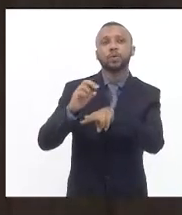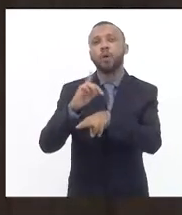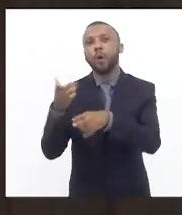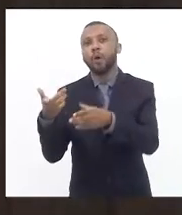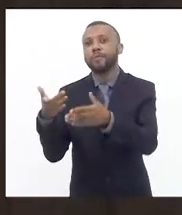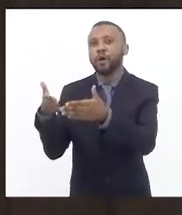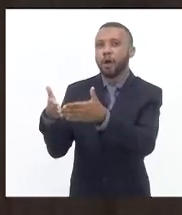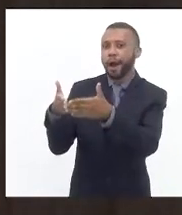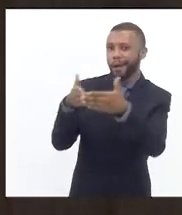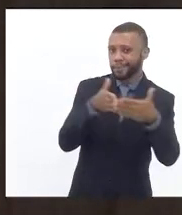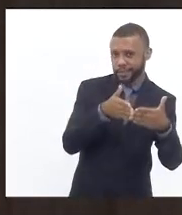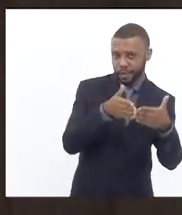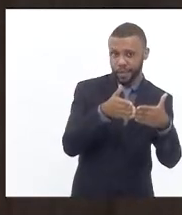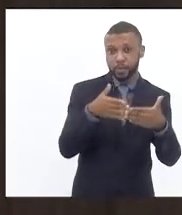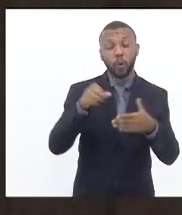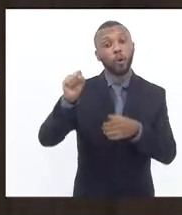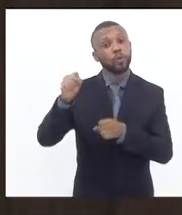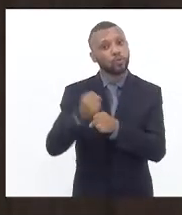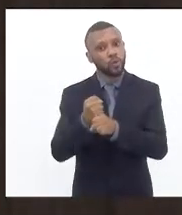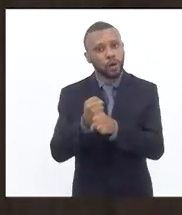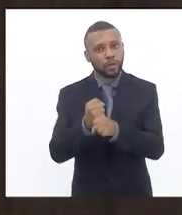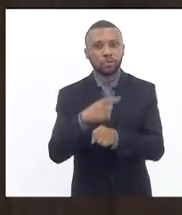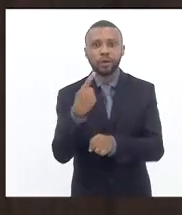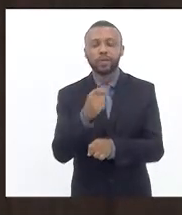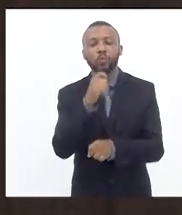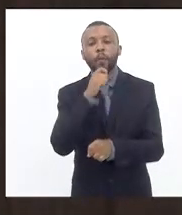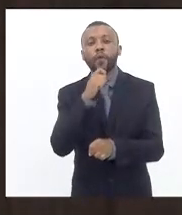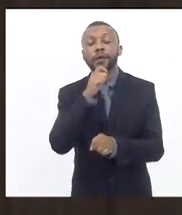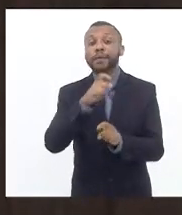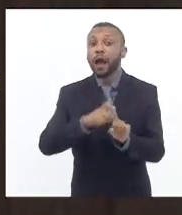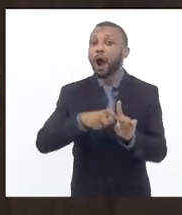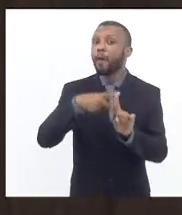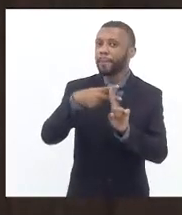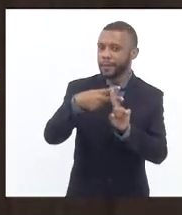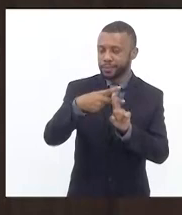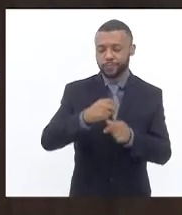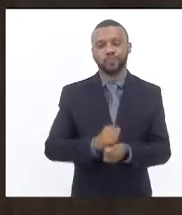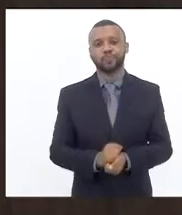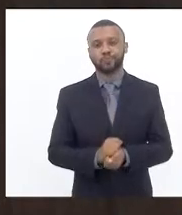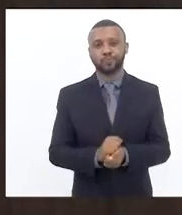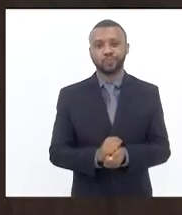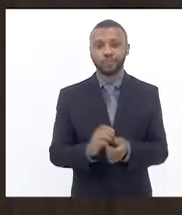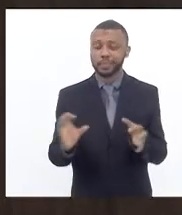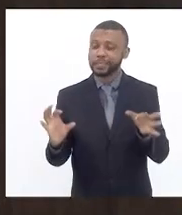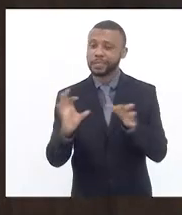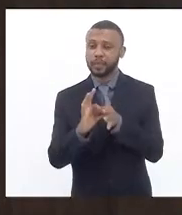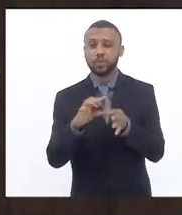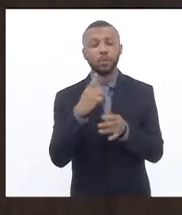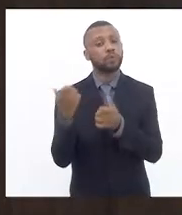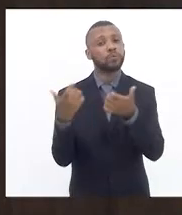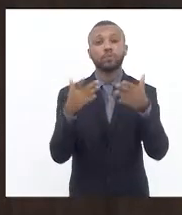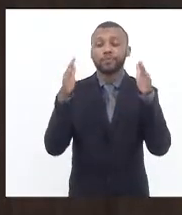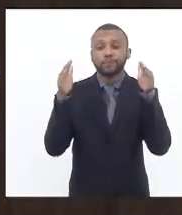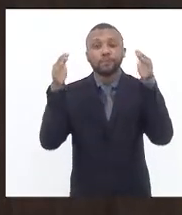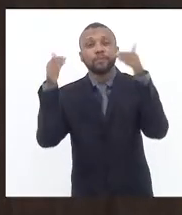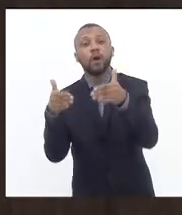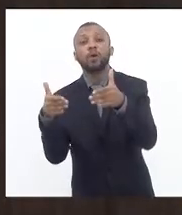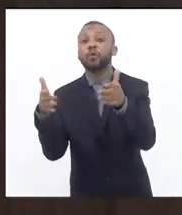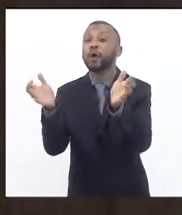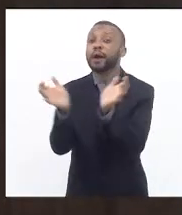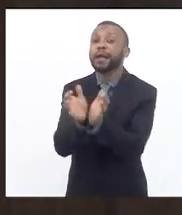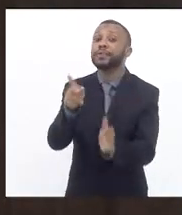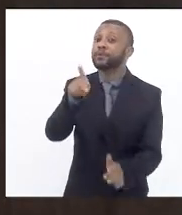e oito anos que nós estamos sem reajuste e é aliada a isso a gente Fala especificamente no caso dos professores